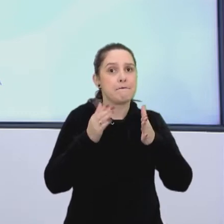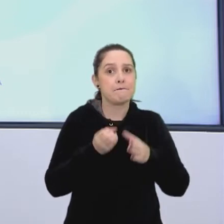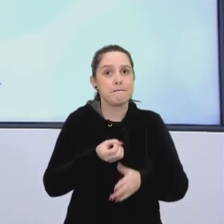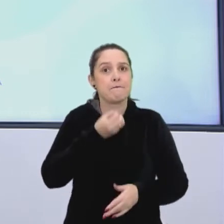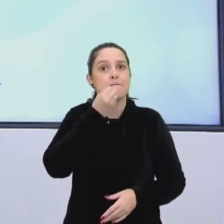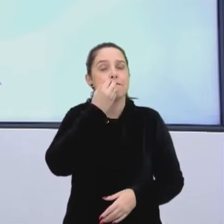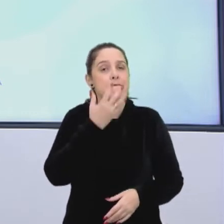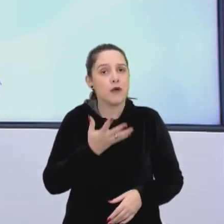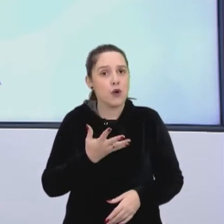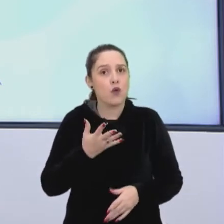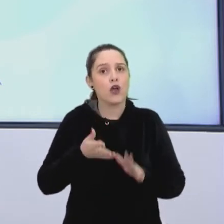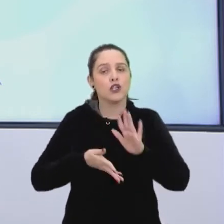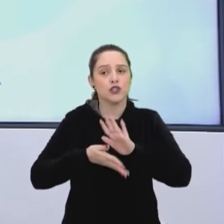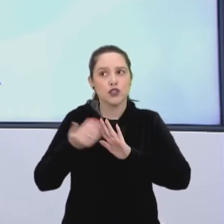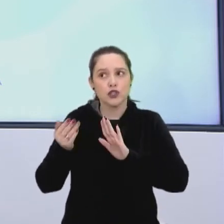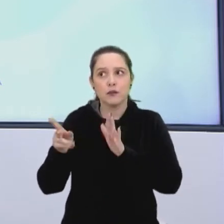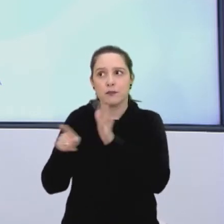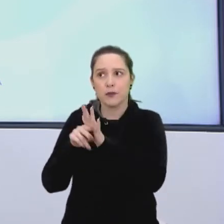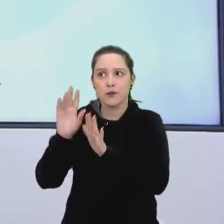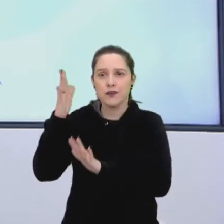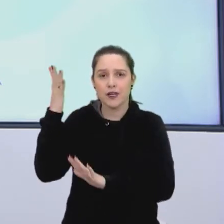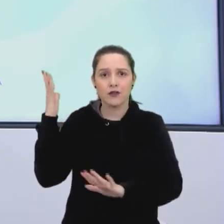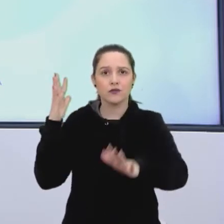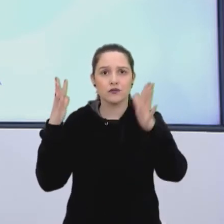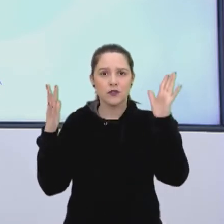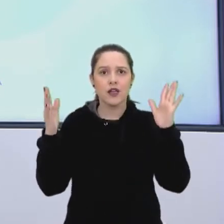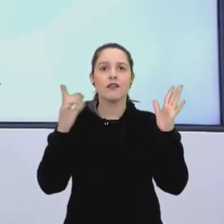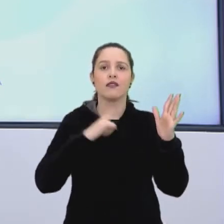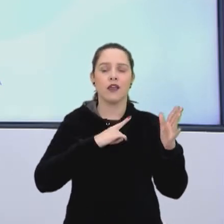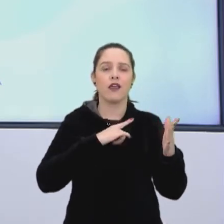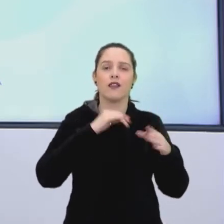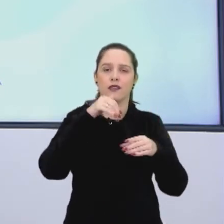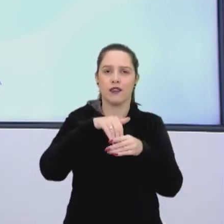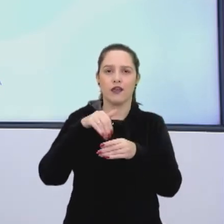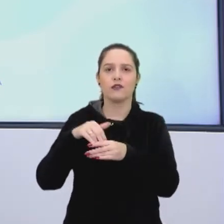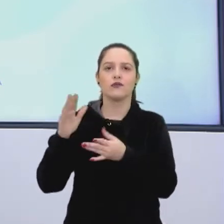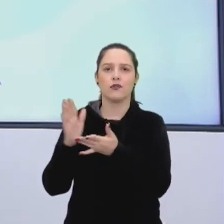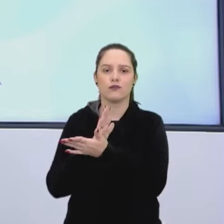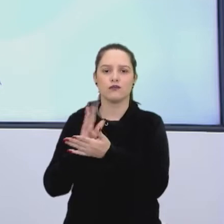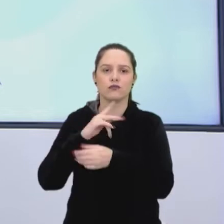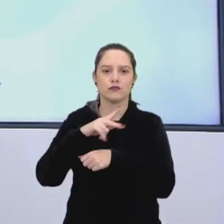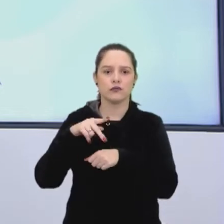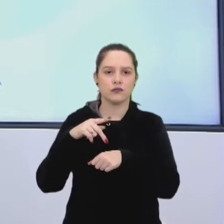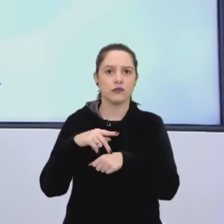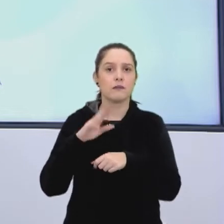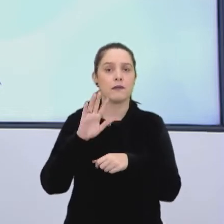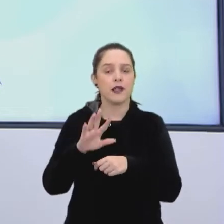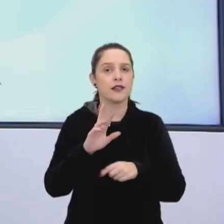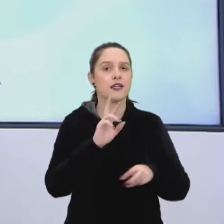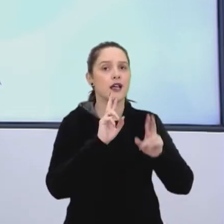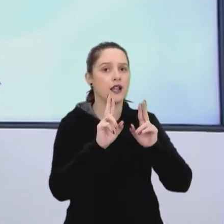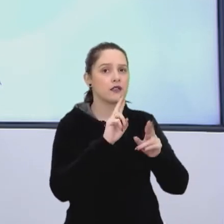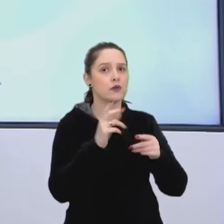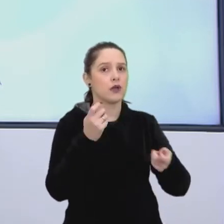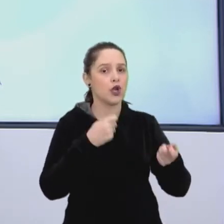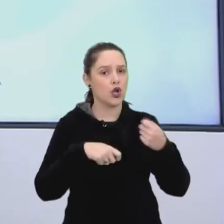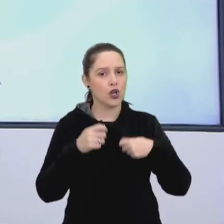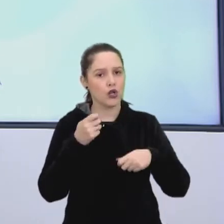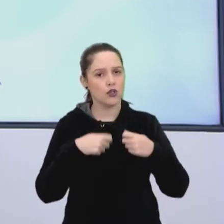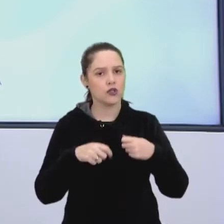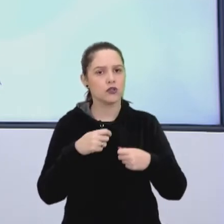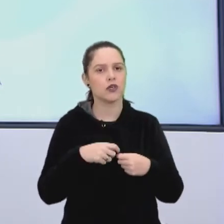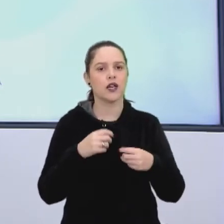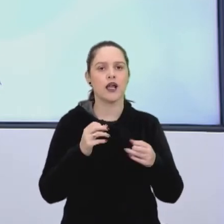se retira da natureza vem dos países em desenvolvimento. Só que a relação econômica, ela